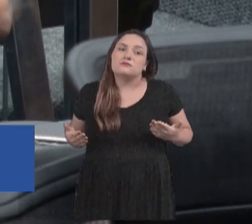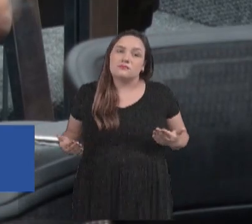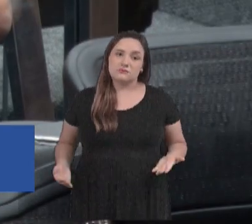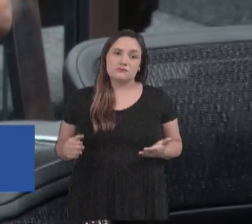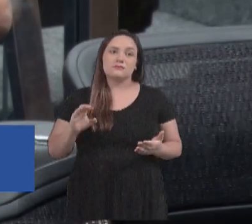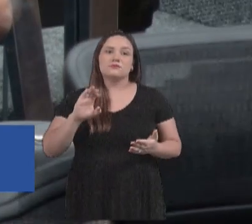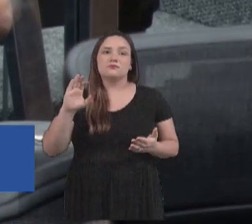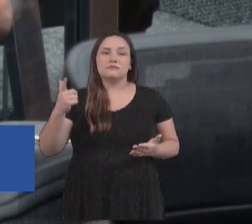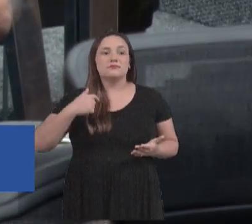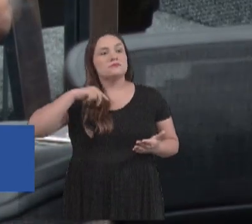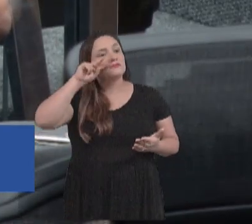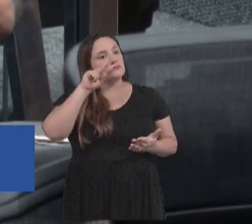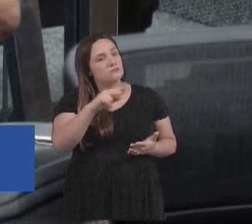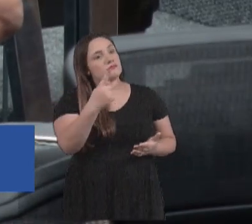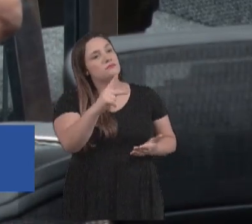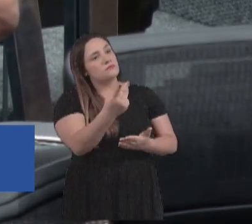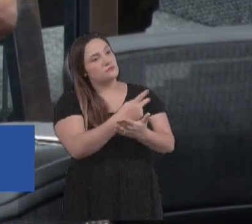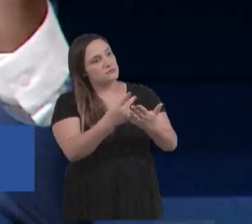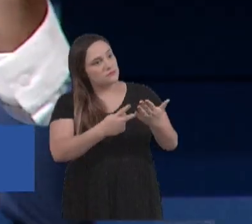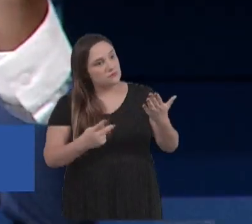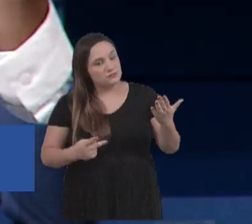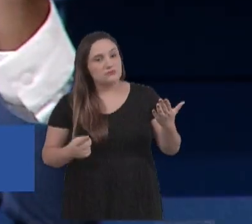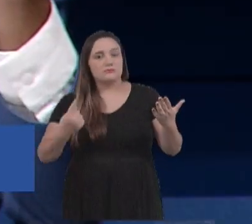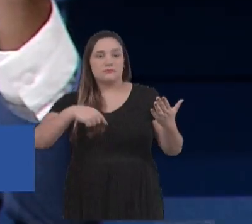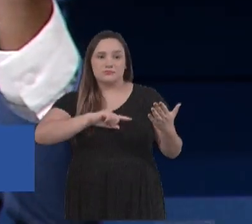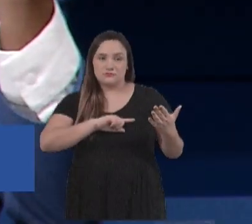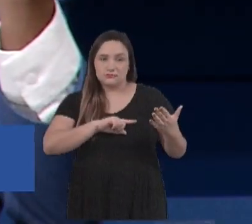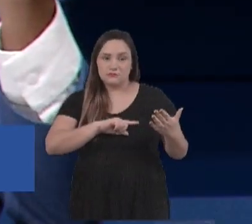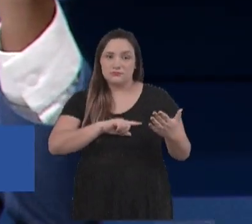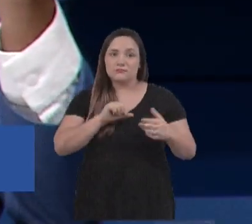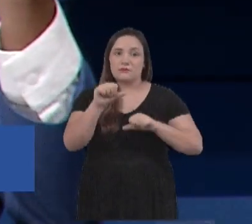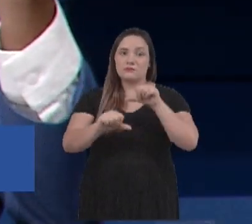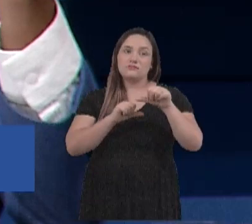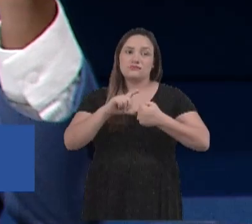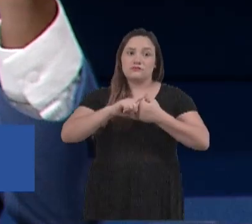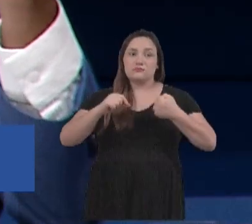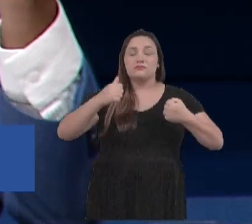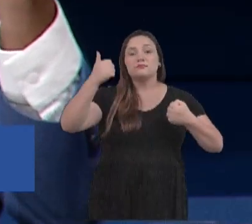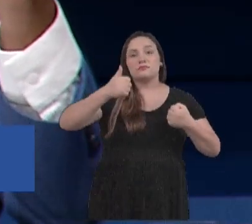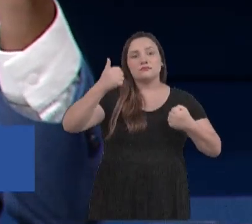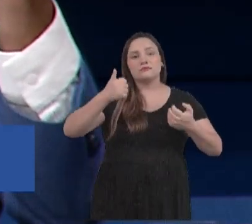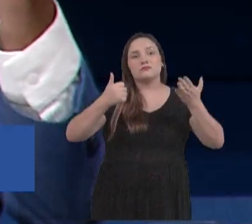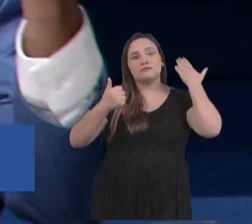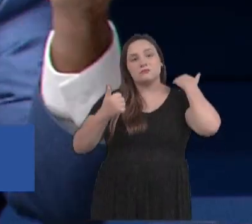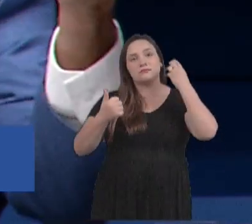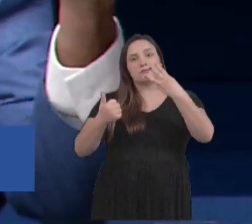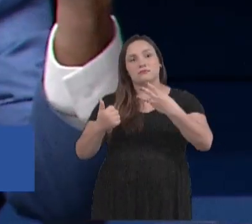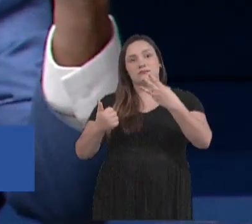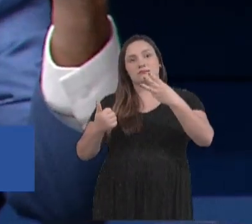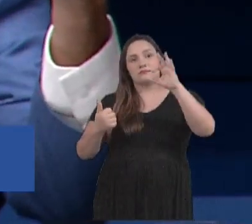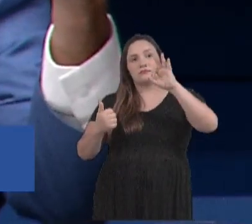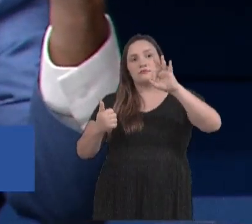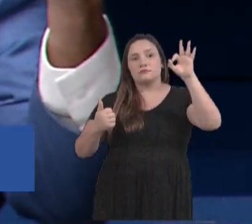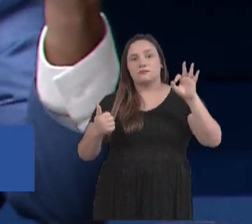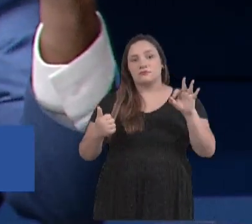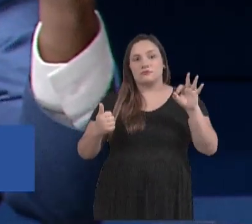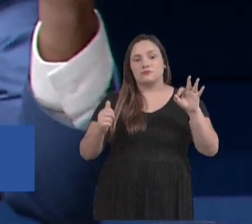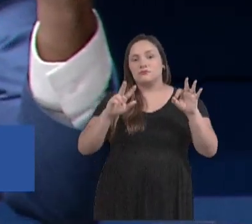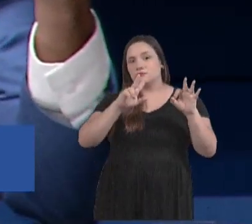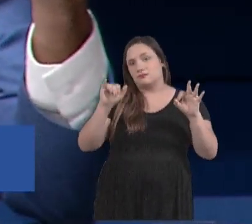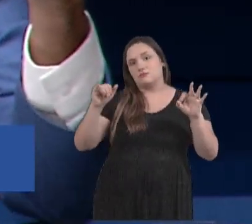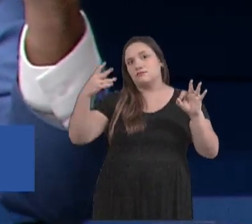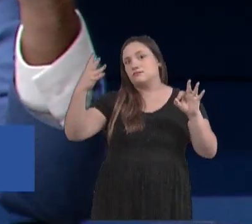li o parecer de Vossa Excelência. Nós mudamos no primeiro artigo de 3% para 4%. Óbvio que tem impacto